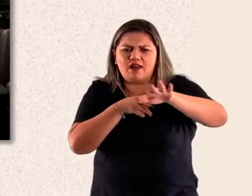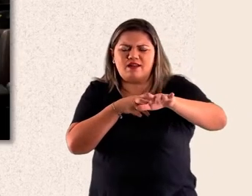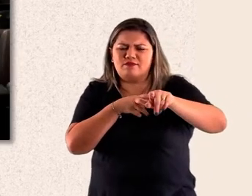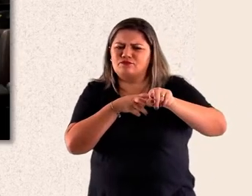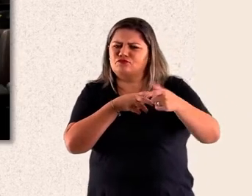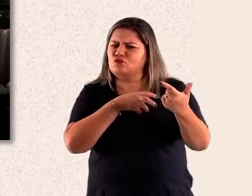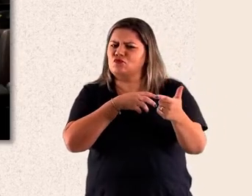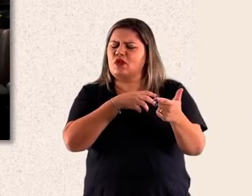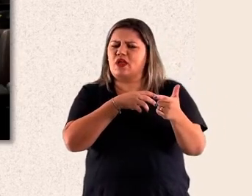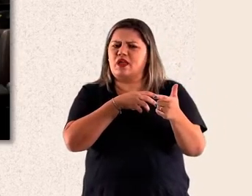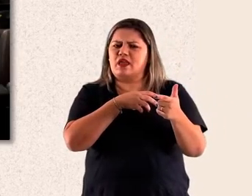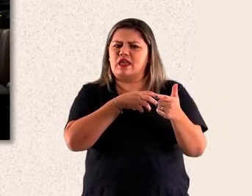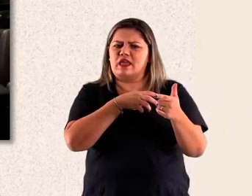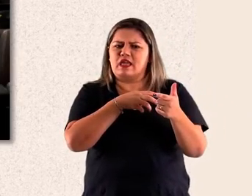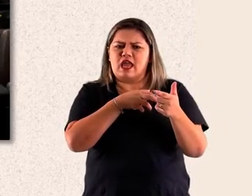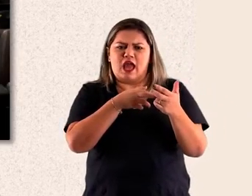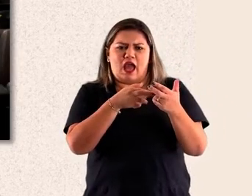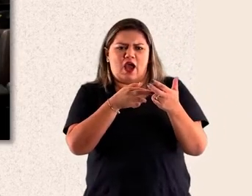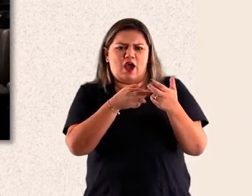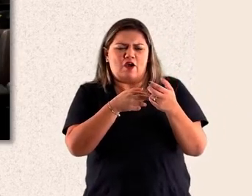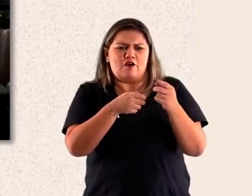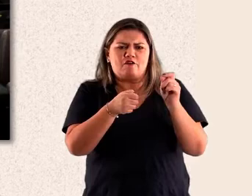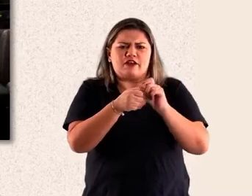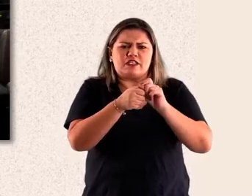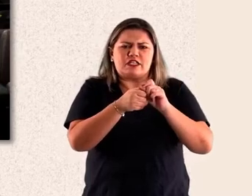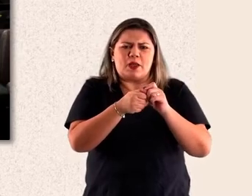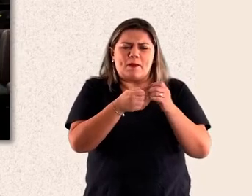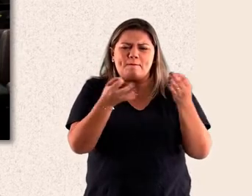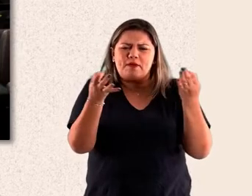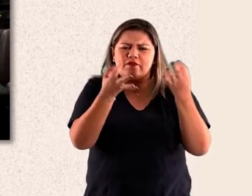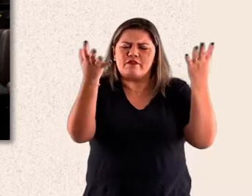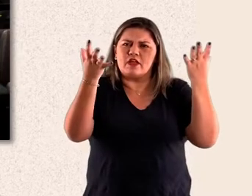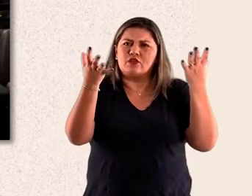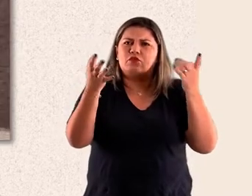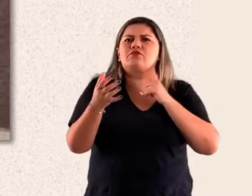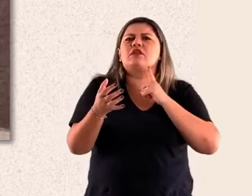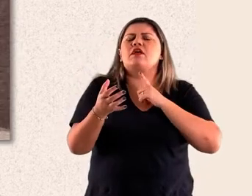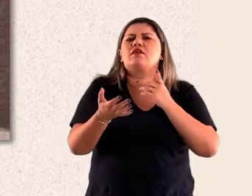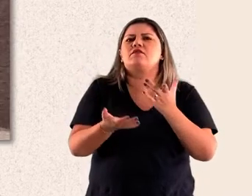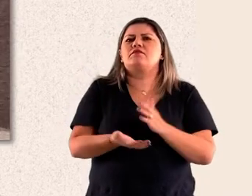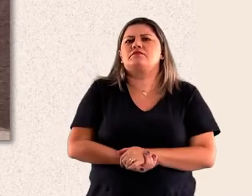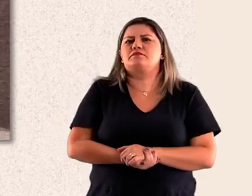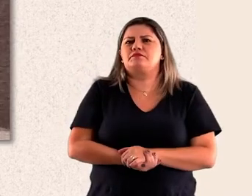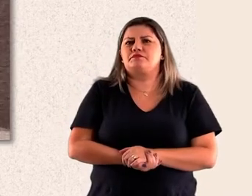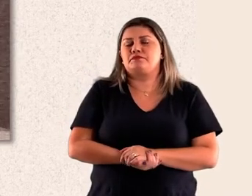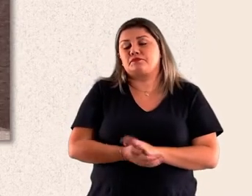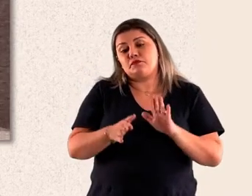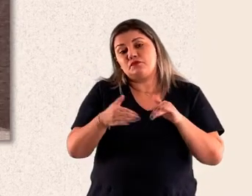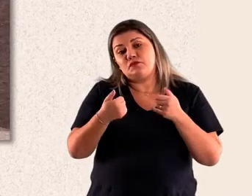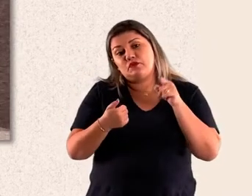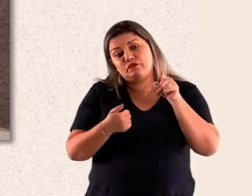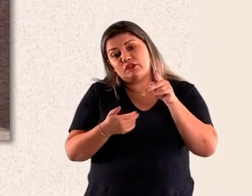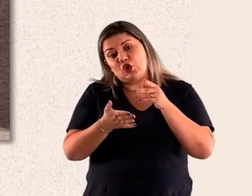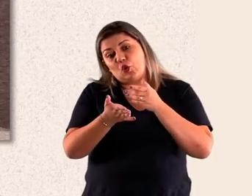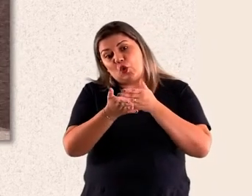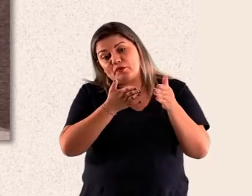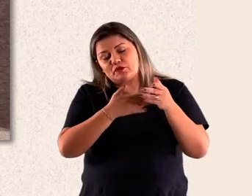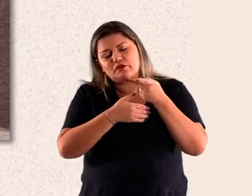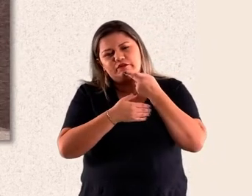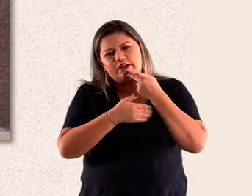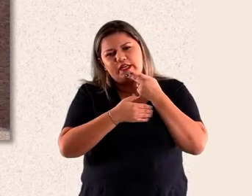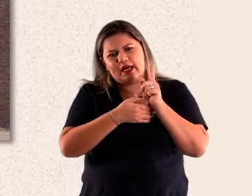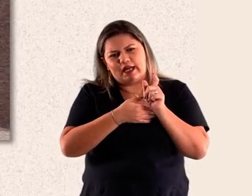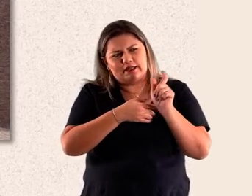como é que a gente pode trazer isso e é uma provocação é quando você começou a falar você começou a falar